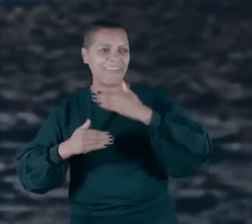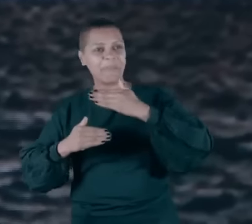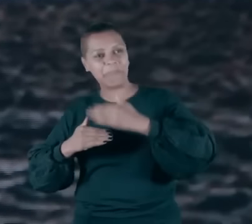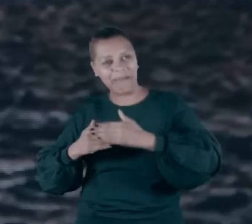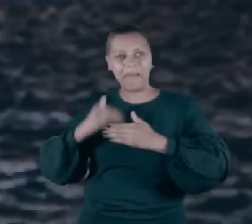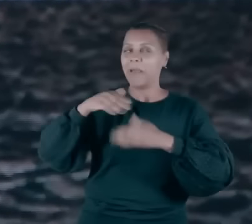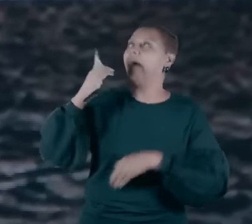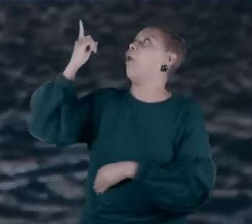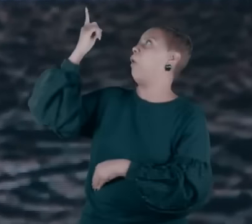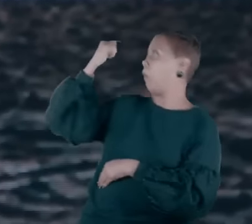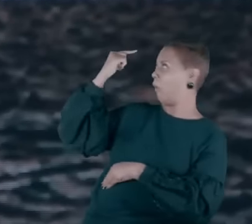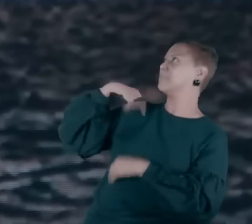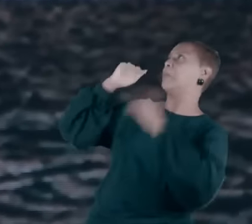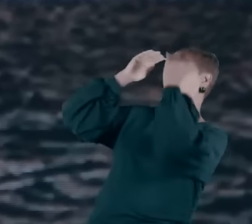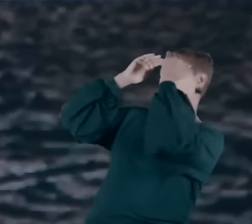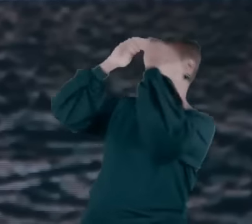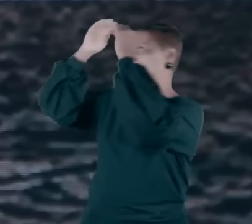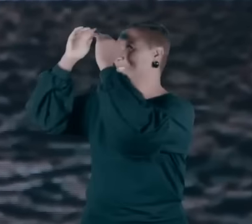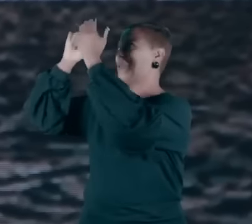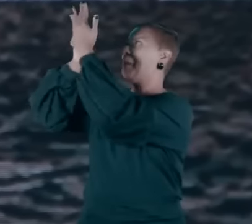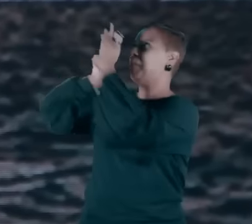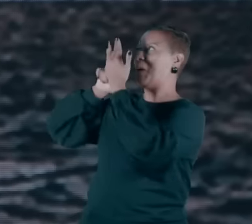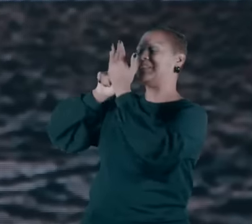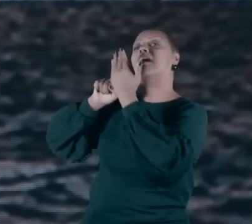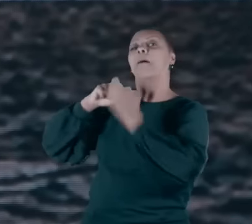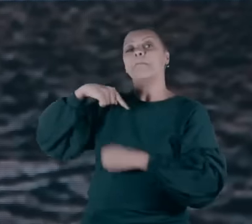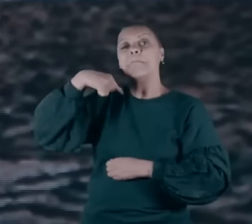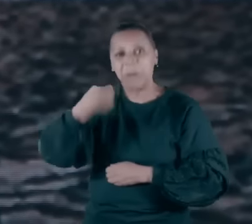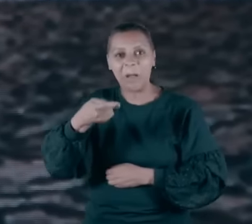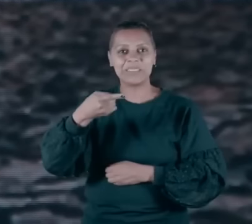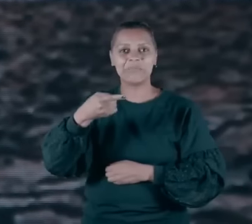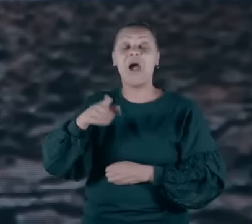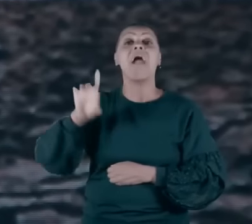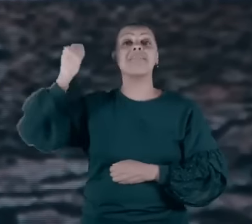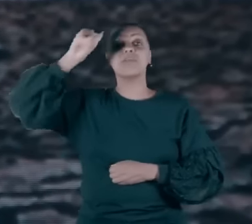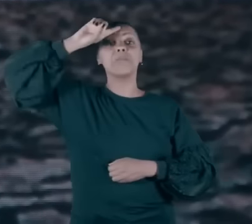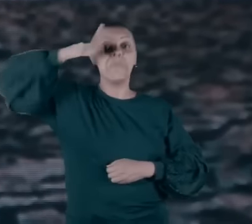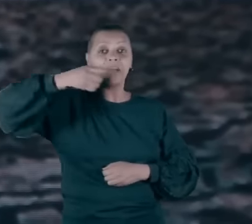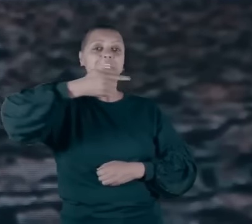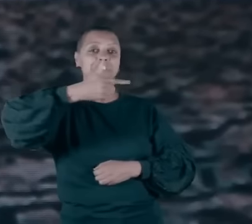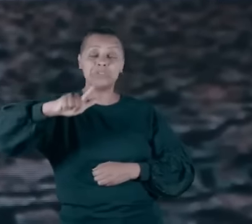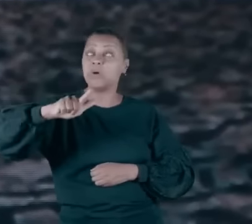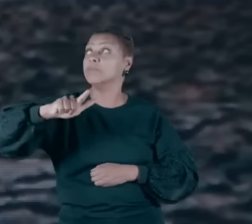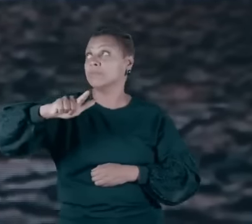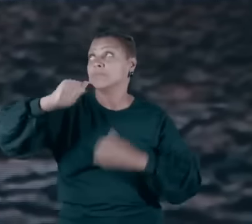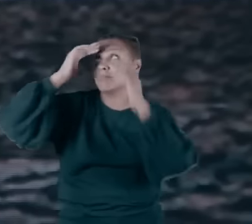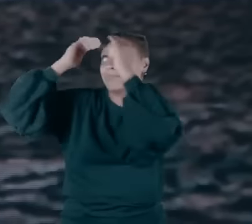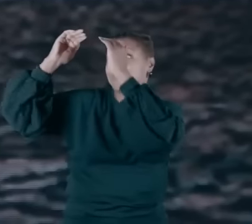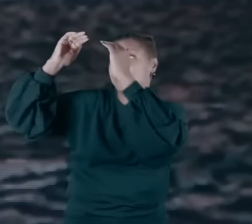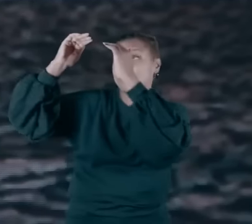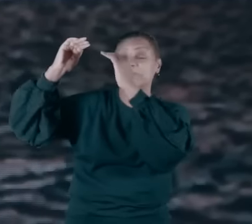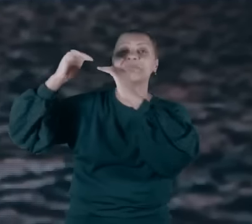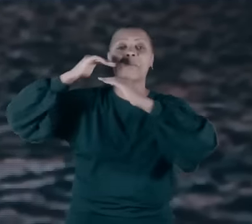obedecemos E aí Deus mostra o que vem a seguir depois Deus dá uma outra ordem e a gente obedece e ele